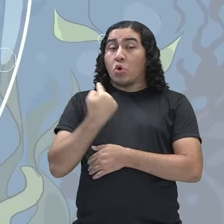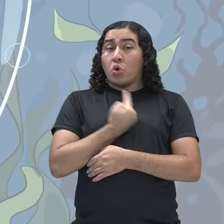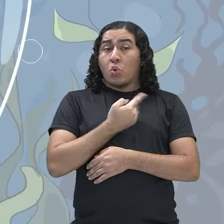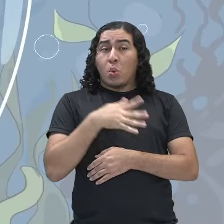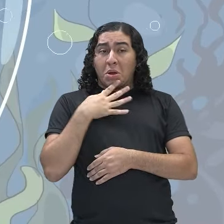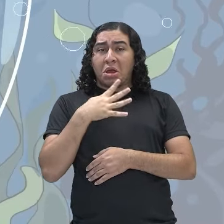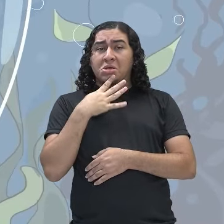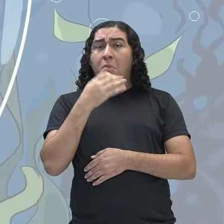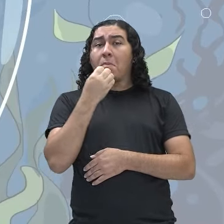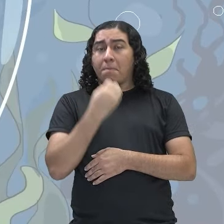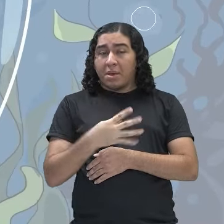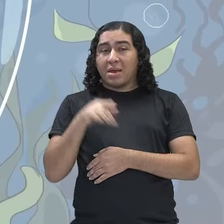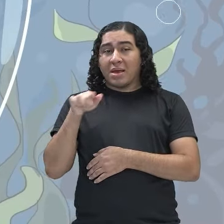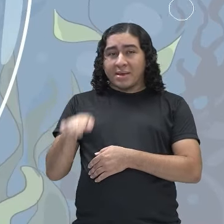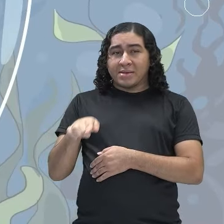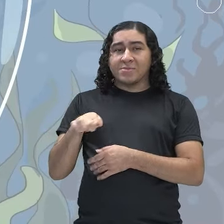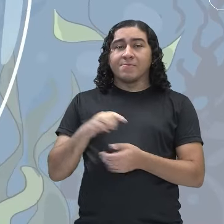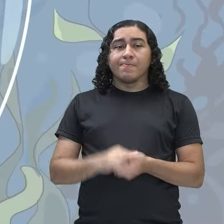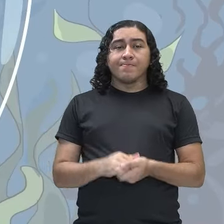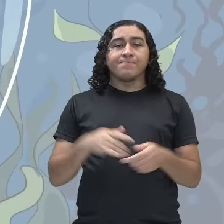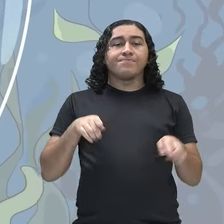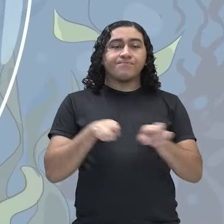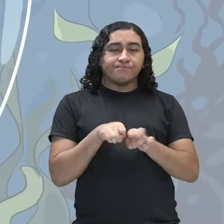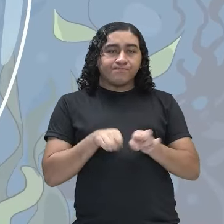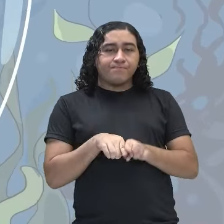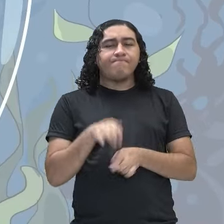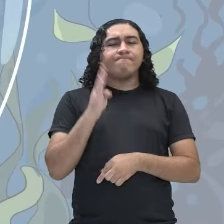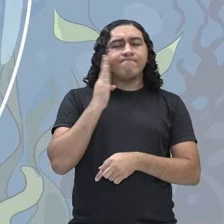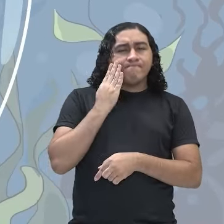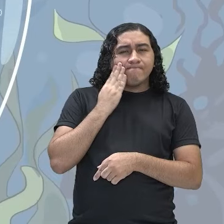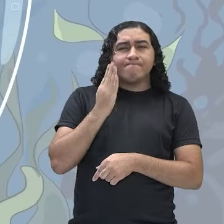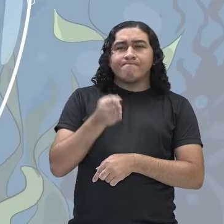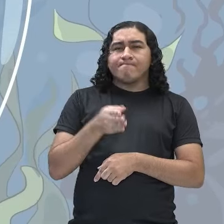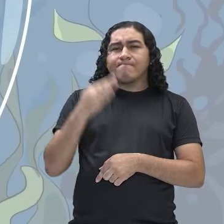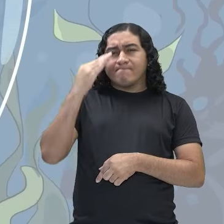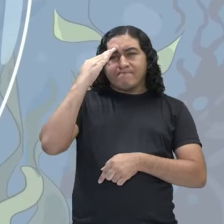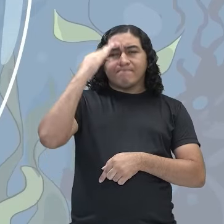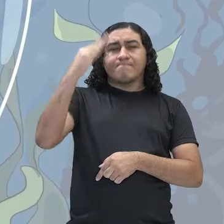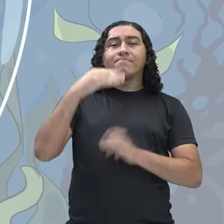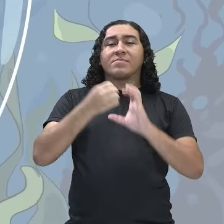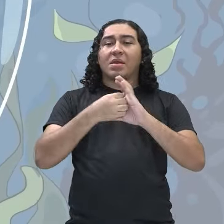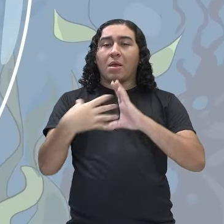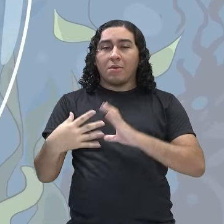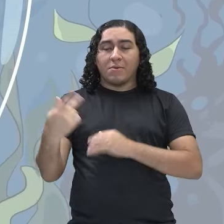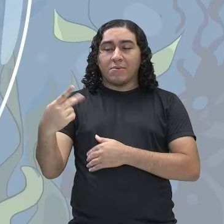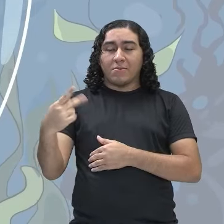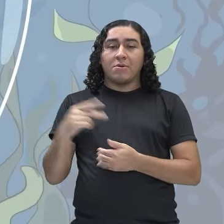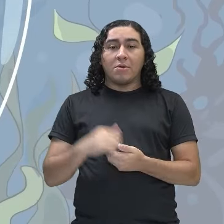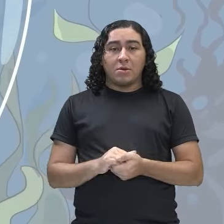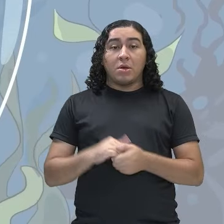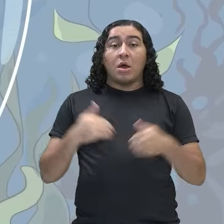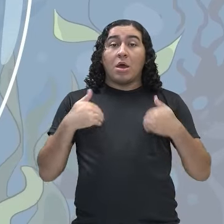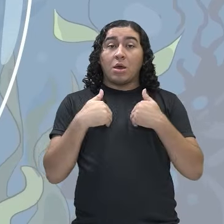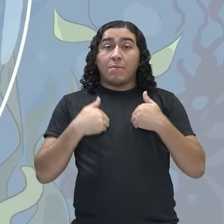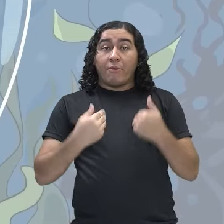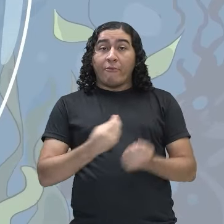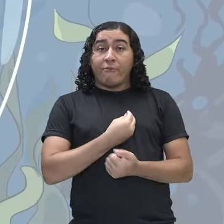desse grupo, conhecemos as principais características, são animais que vivem no